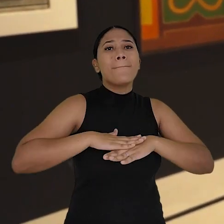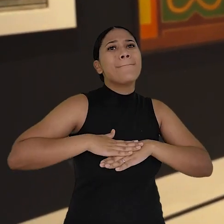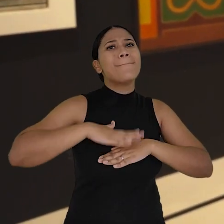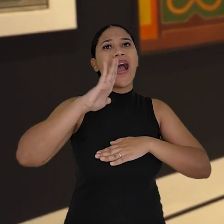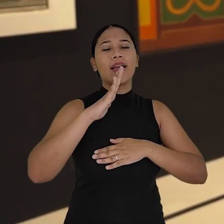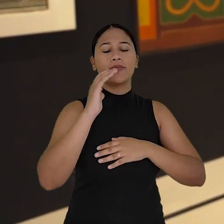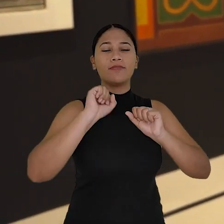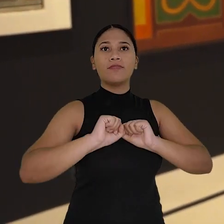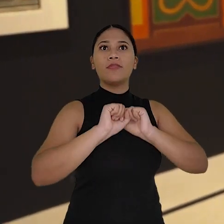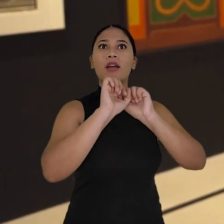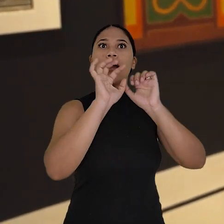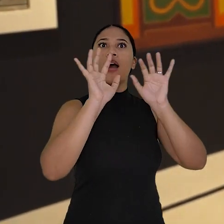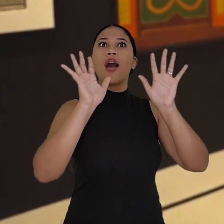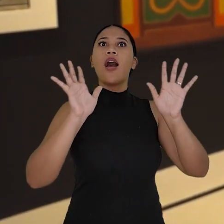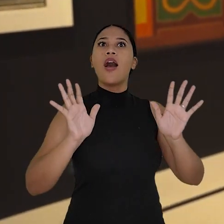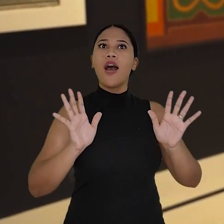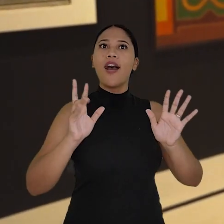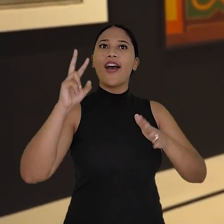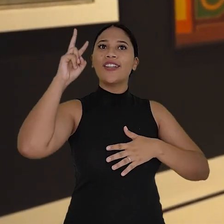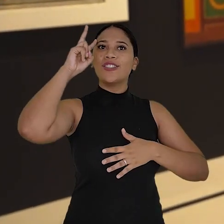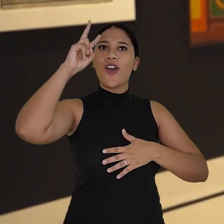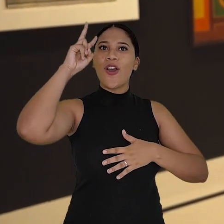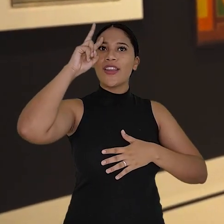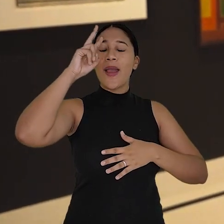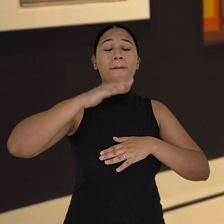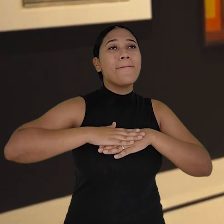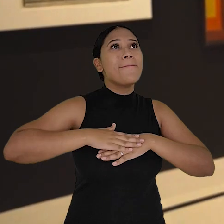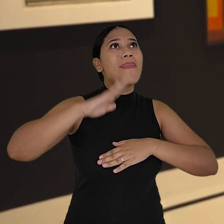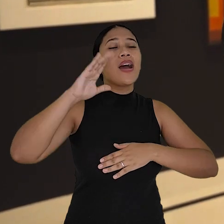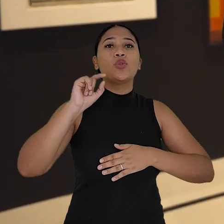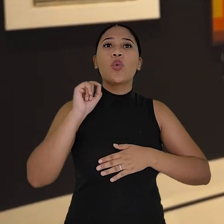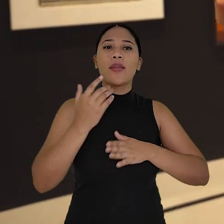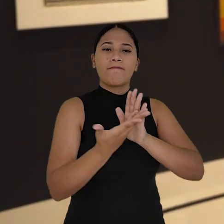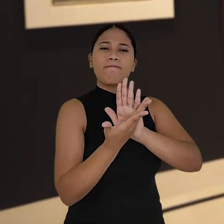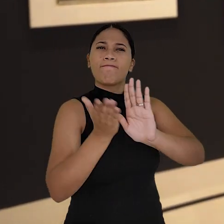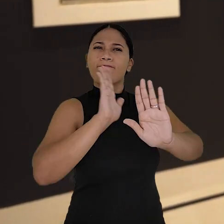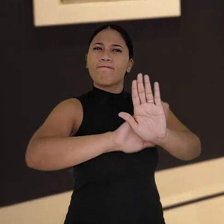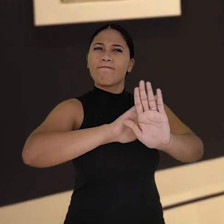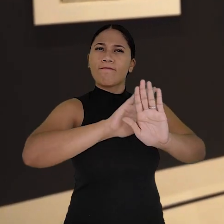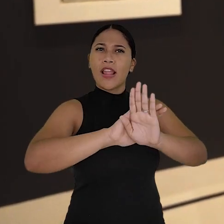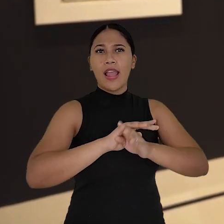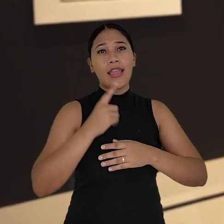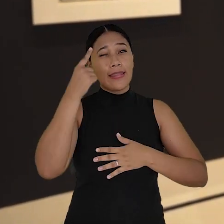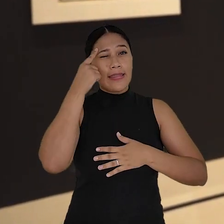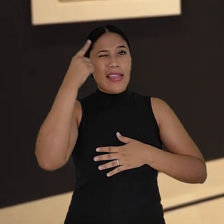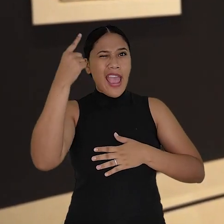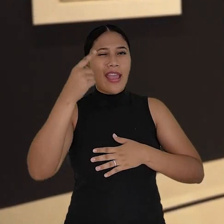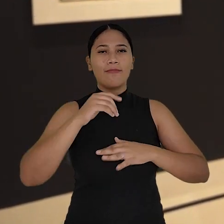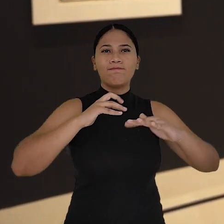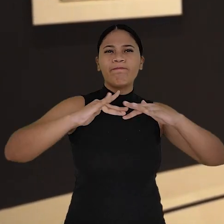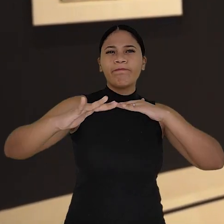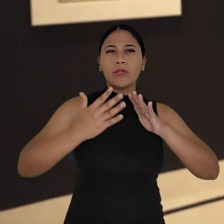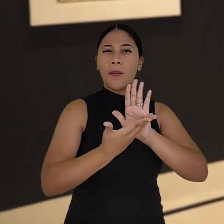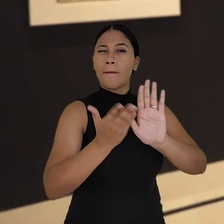mais compreendeu a história, o que estava por trás da ideia do Ariano de fazer